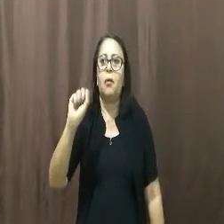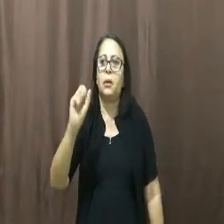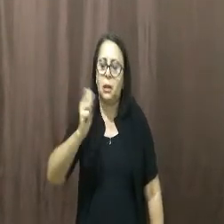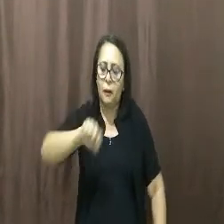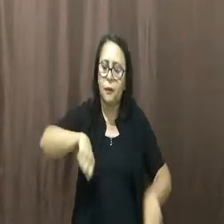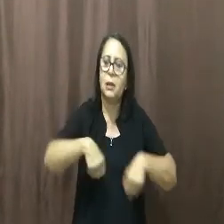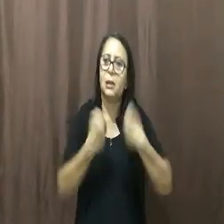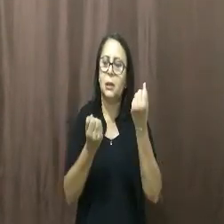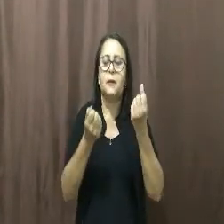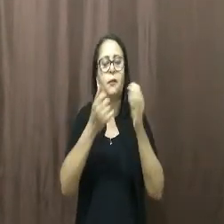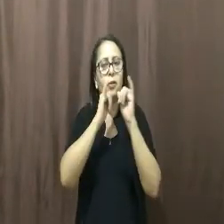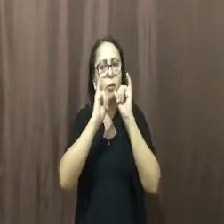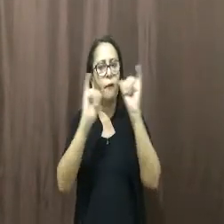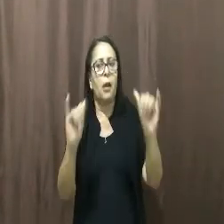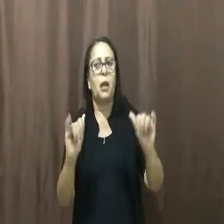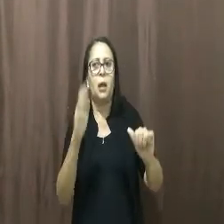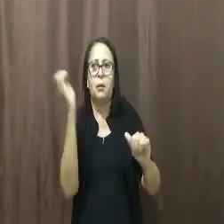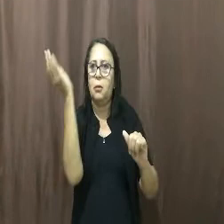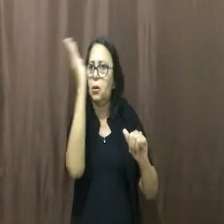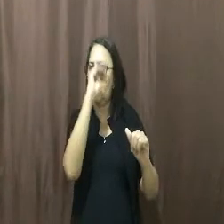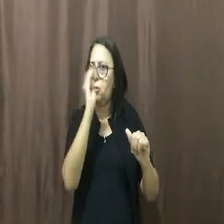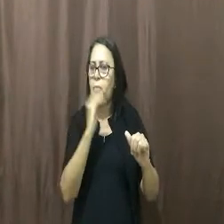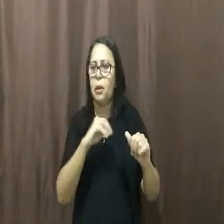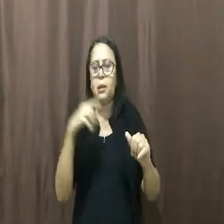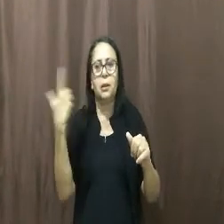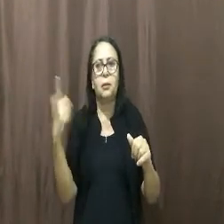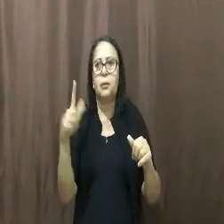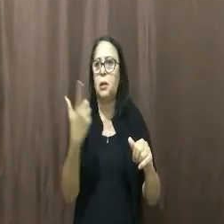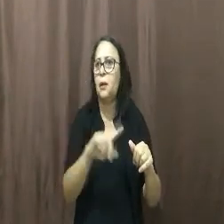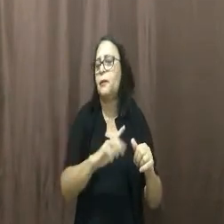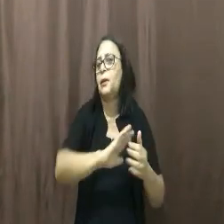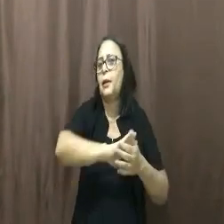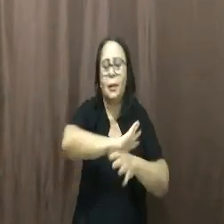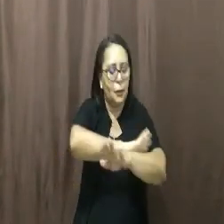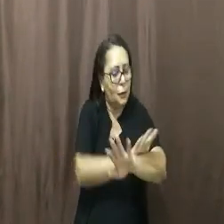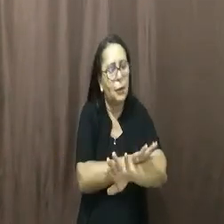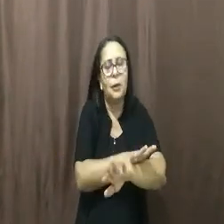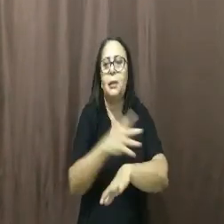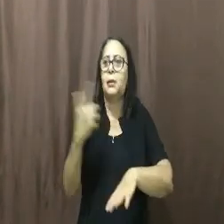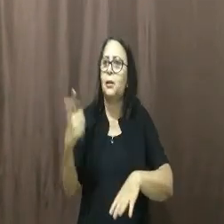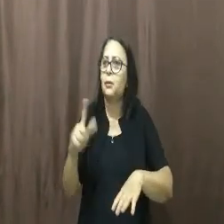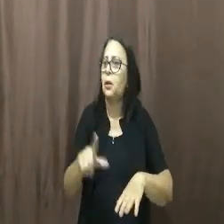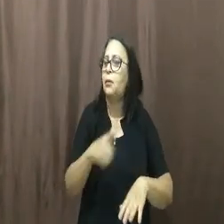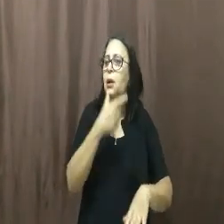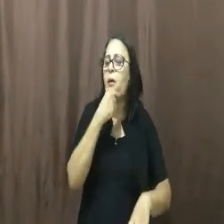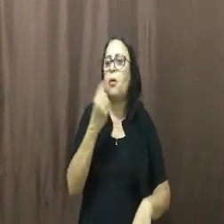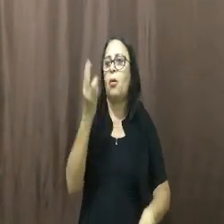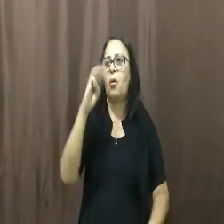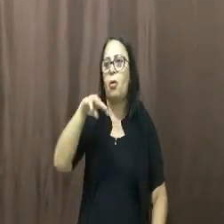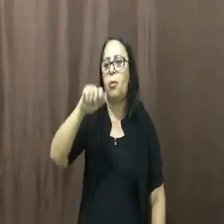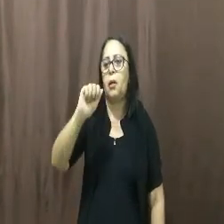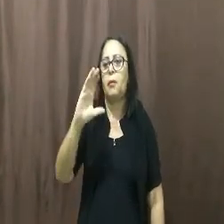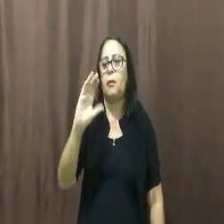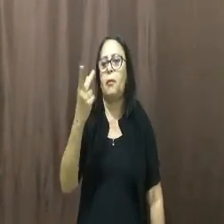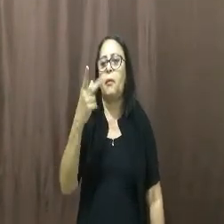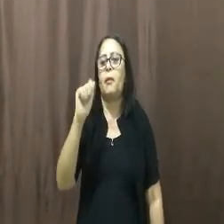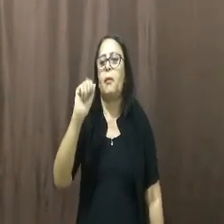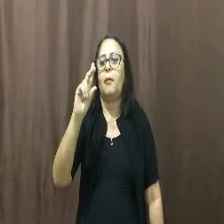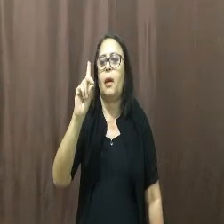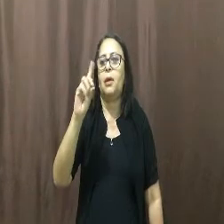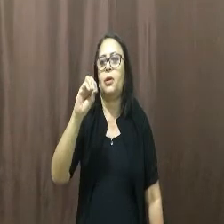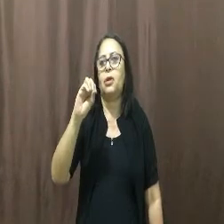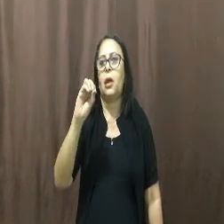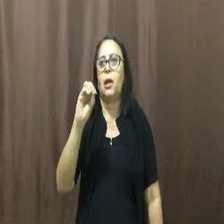disseram que não, o Brasil nunca foi racista, porque teve até um presidente da Academia Brasileira de Letras, o grande Machado